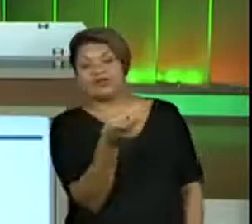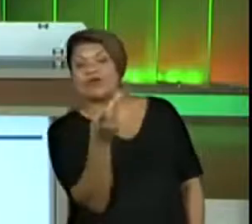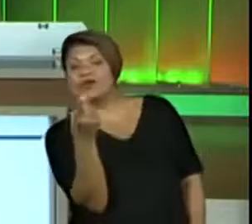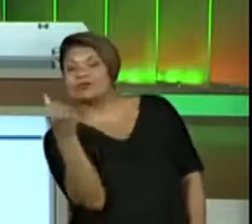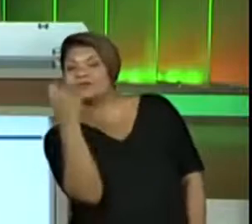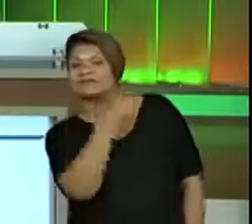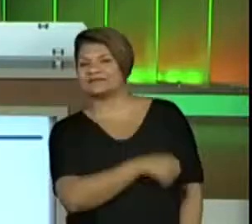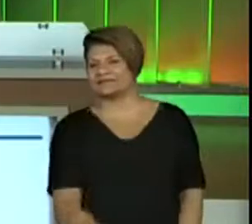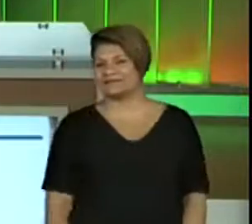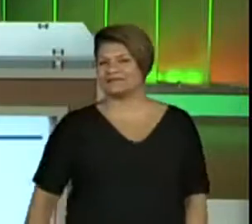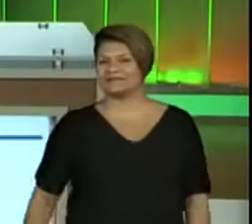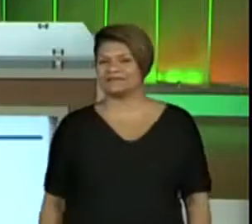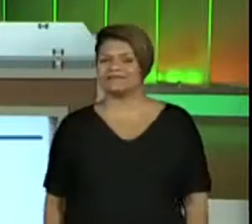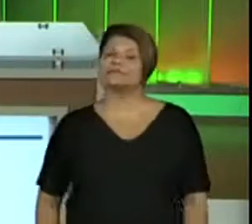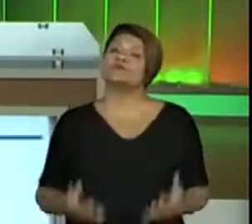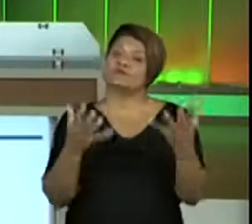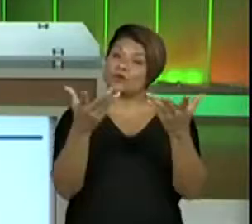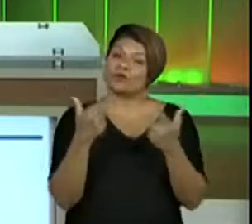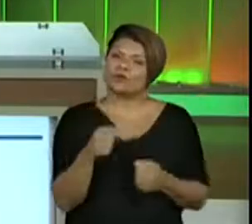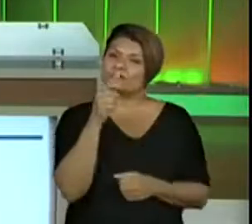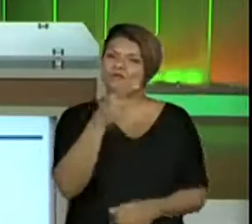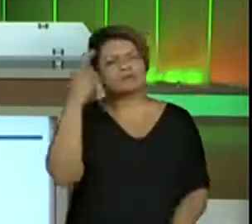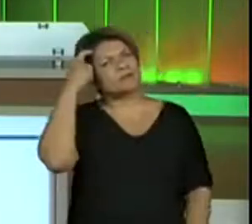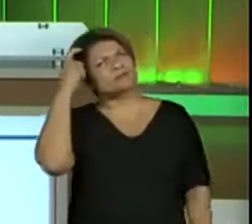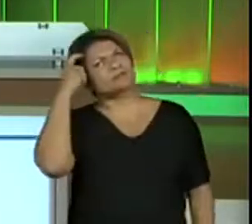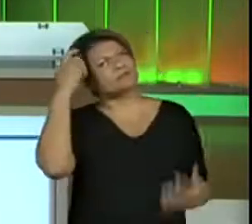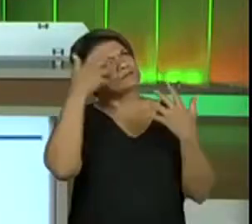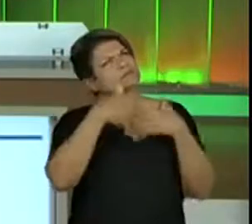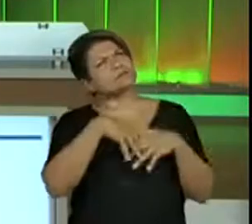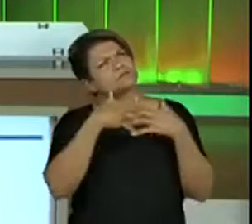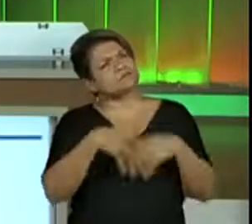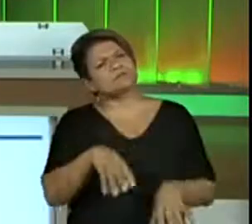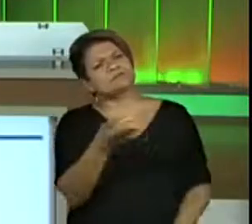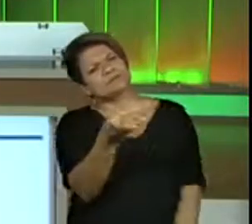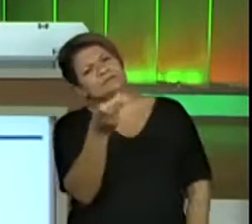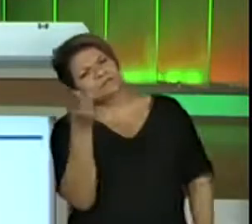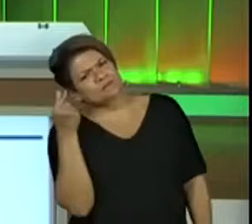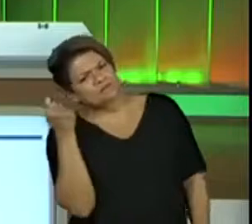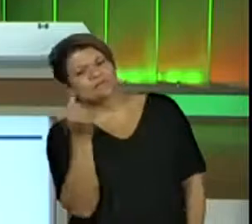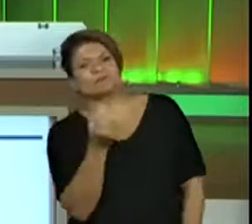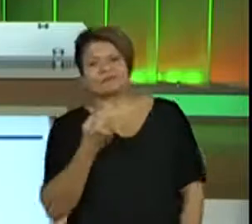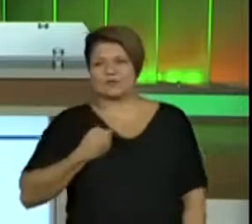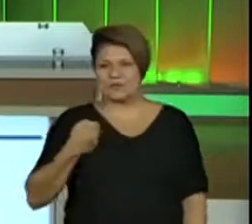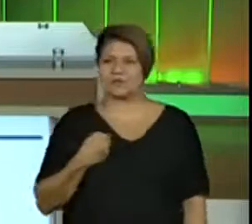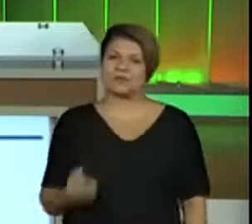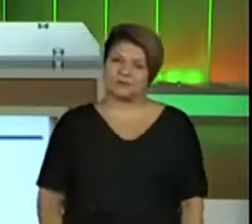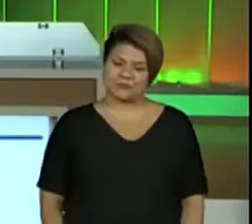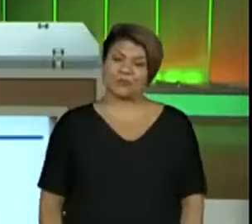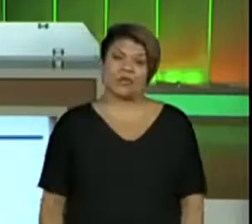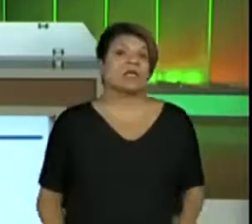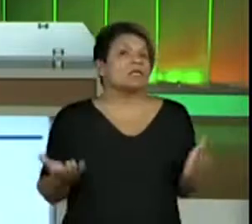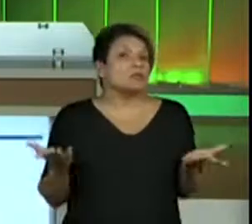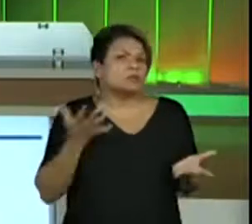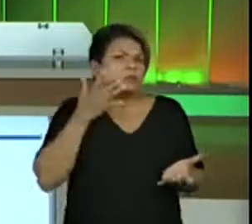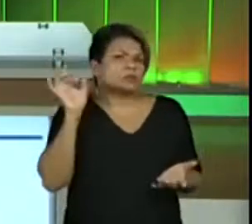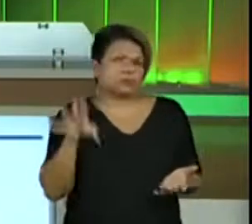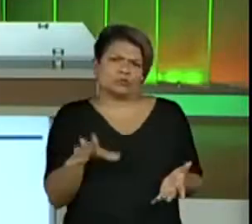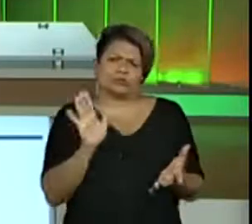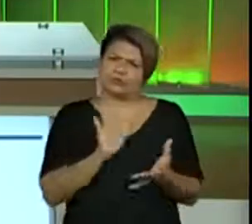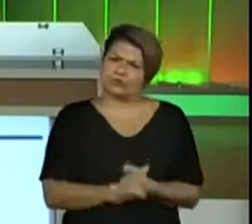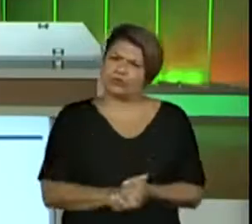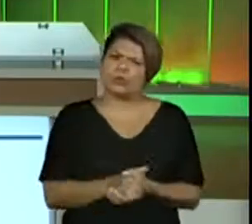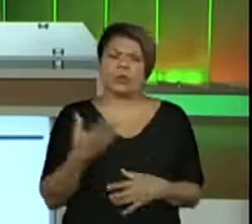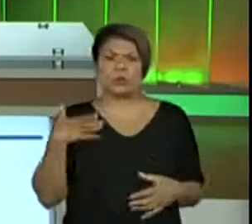aí nos números e no contar. Puxa, a humanidade, para a humanidade, o